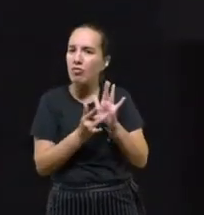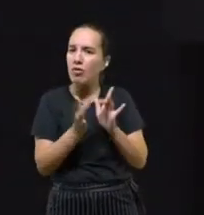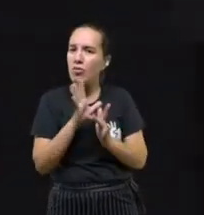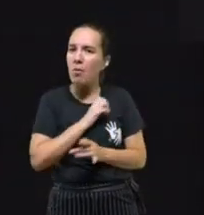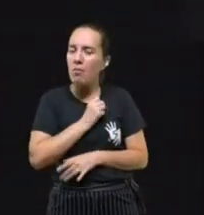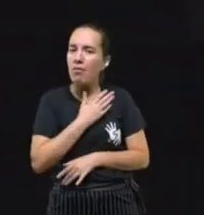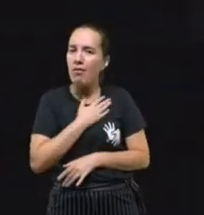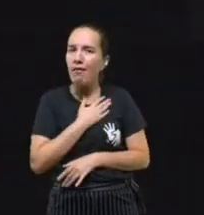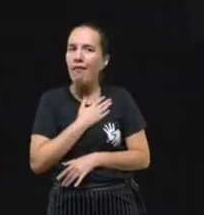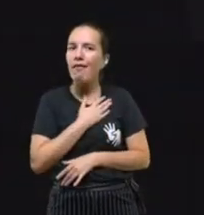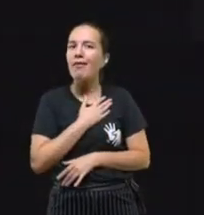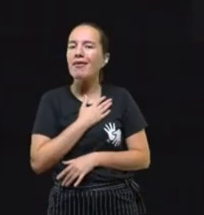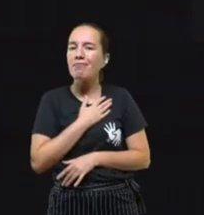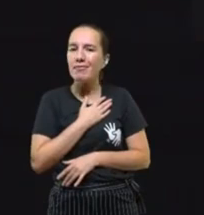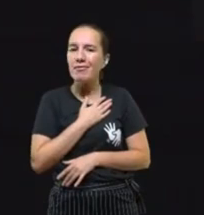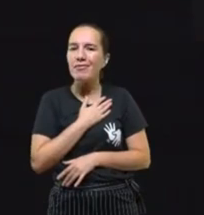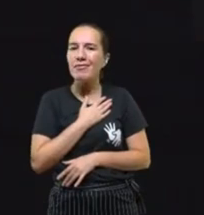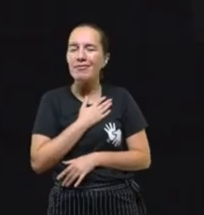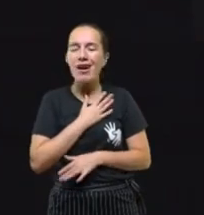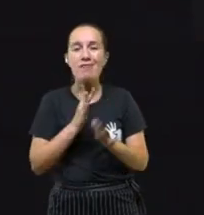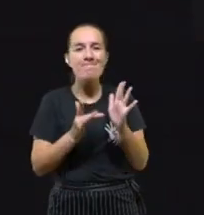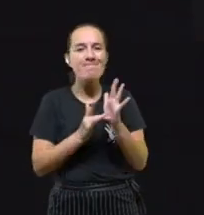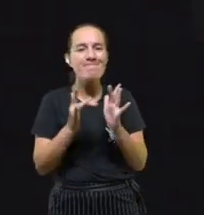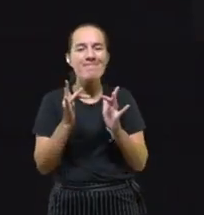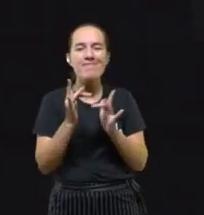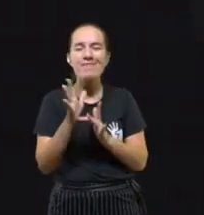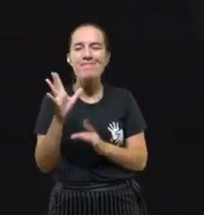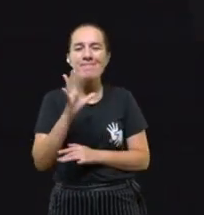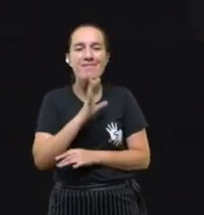é que Ele ama você.